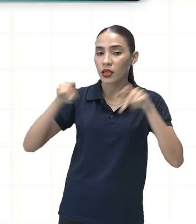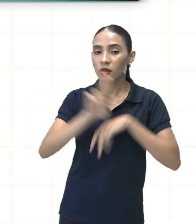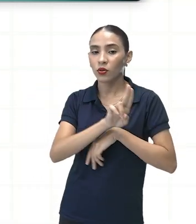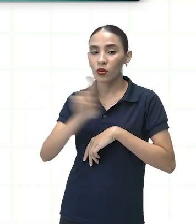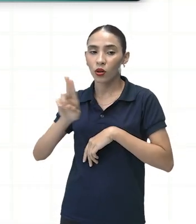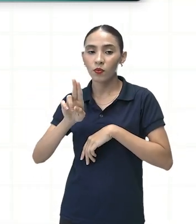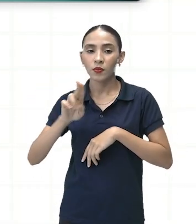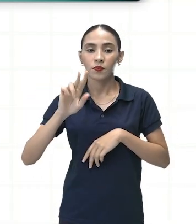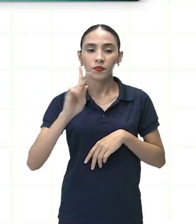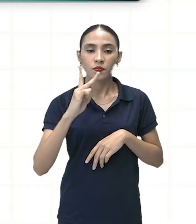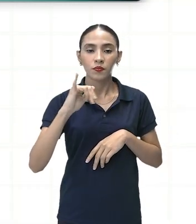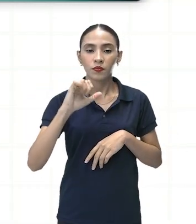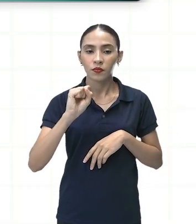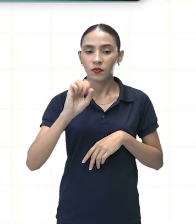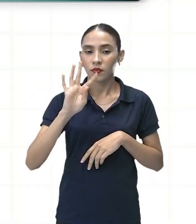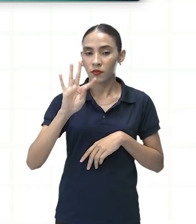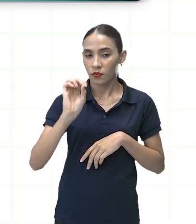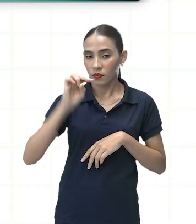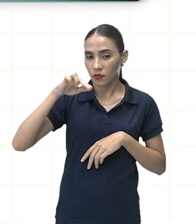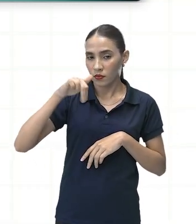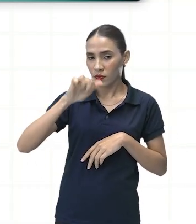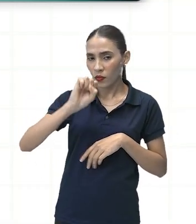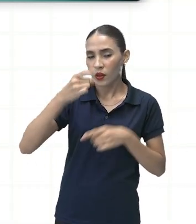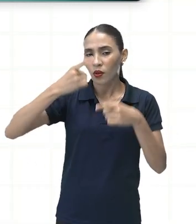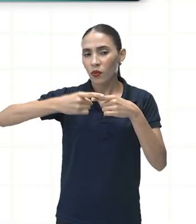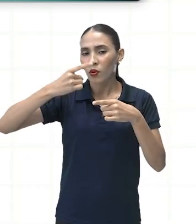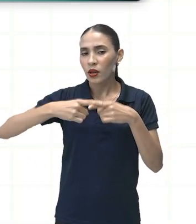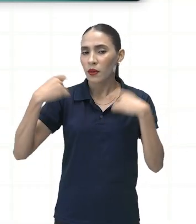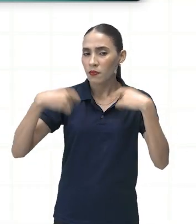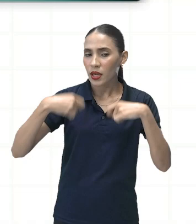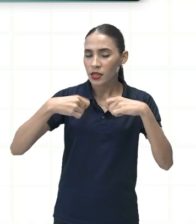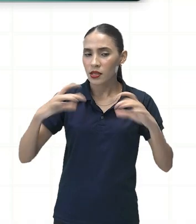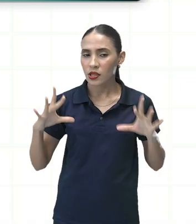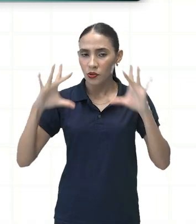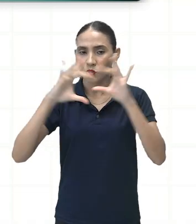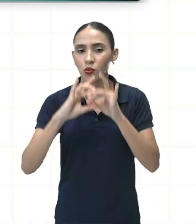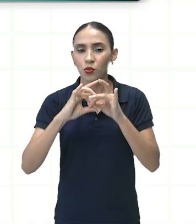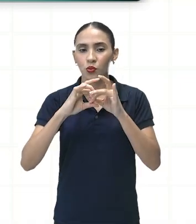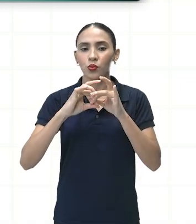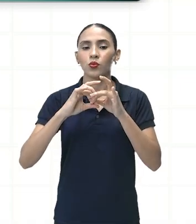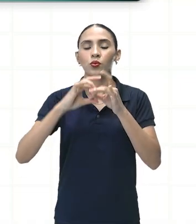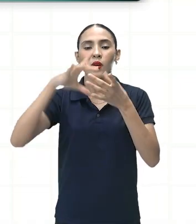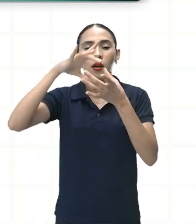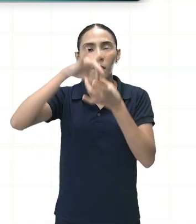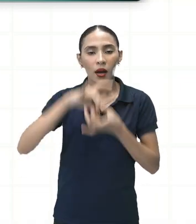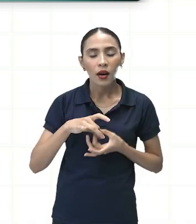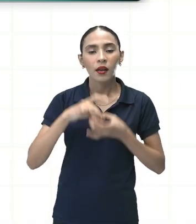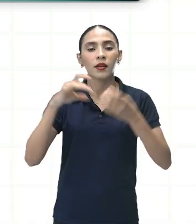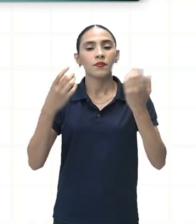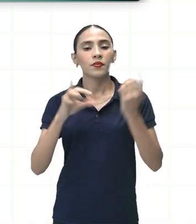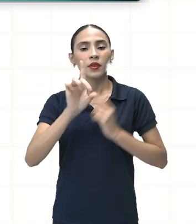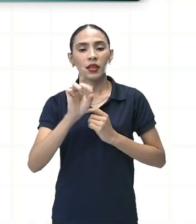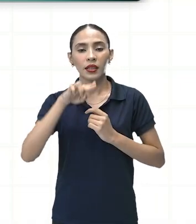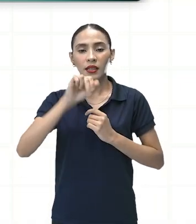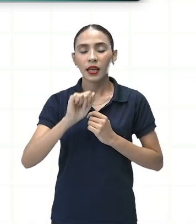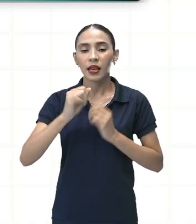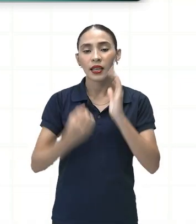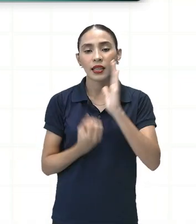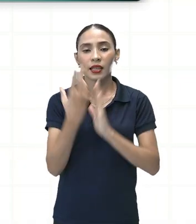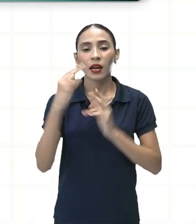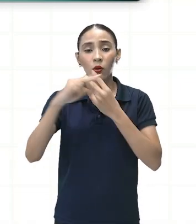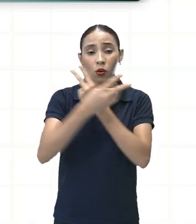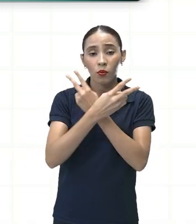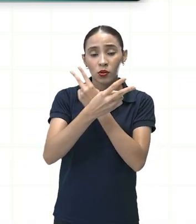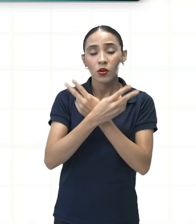em estruturas ou proteínas chamadas de histonas. Por que as histonas têm que estar junto com essa cadeia